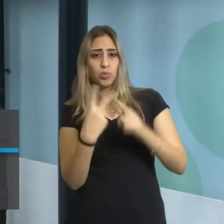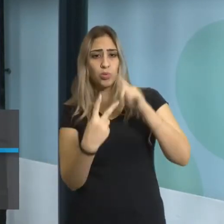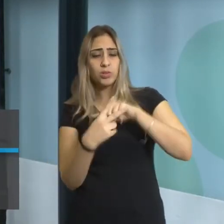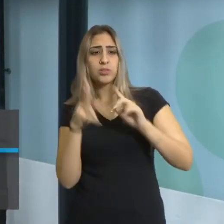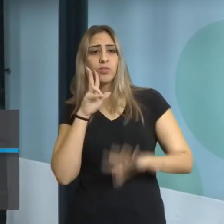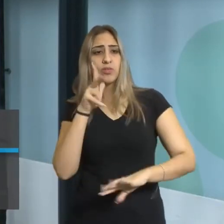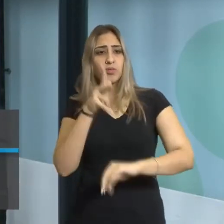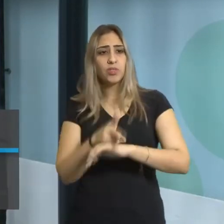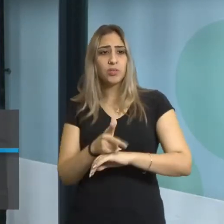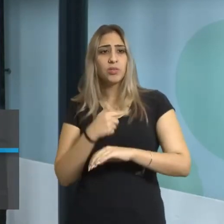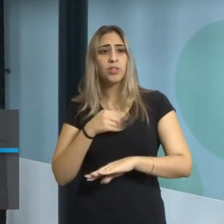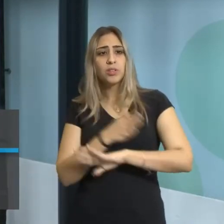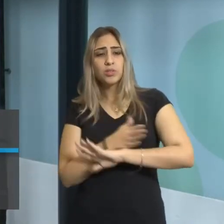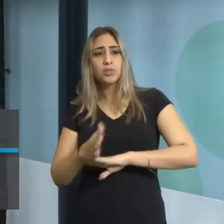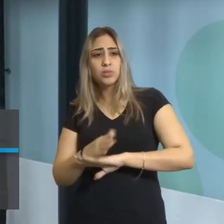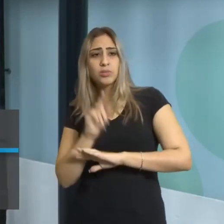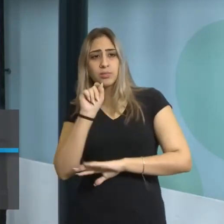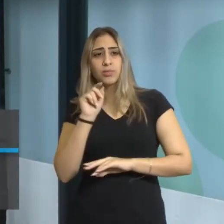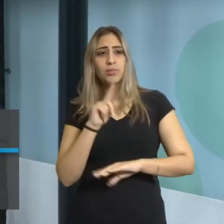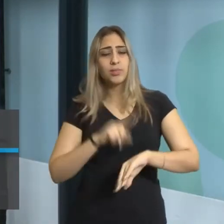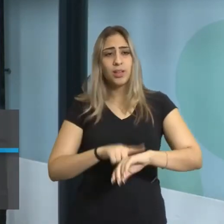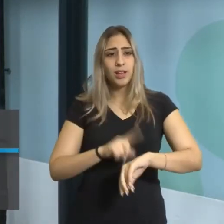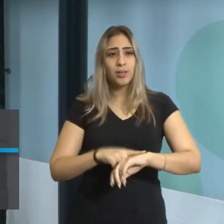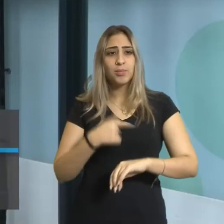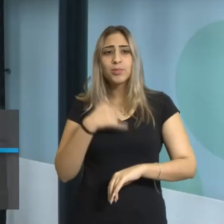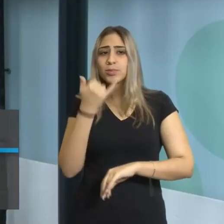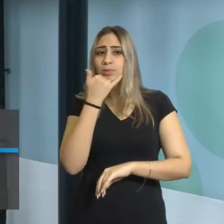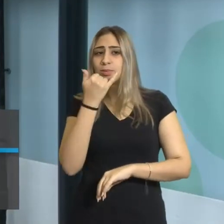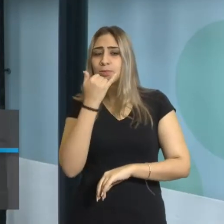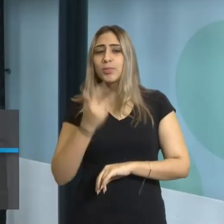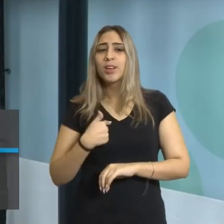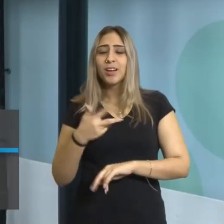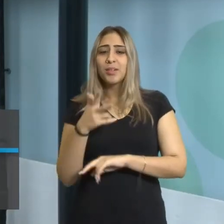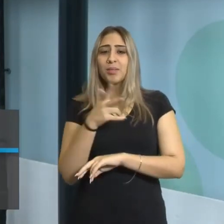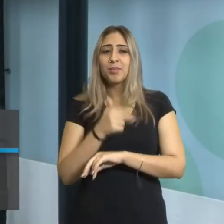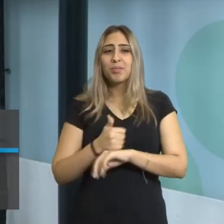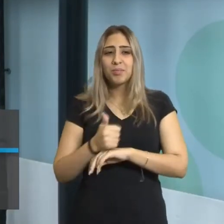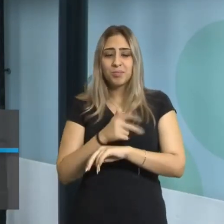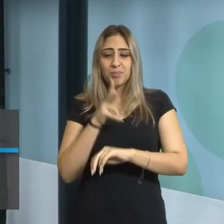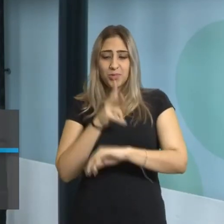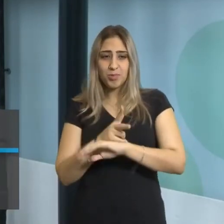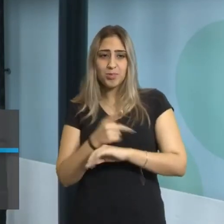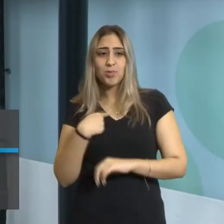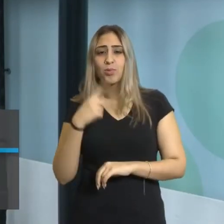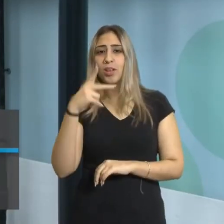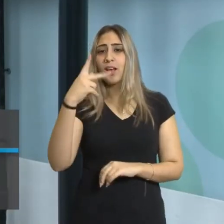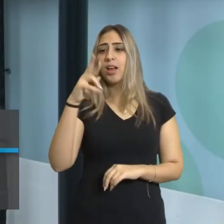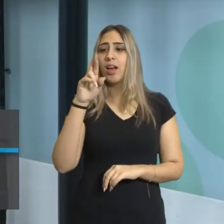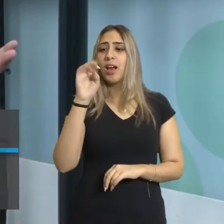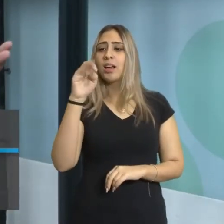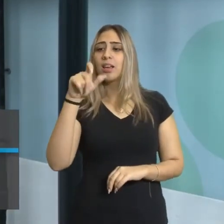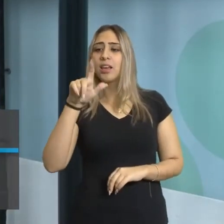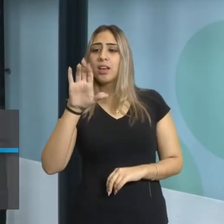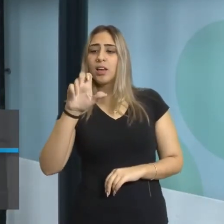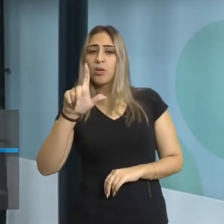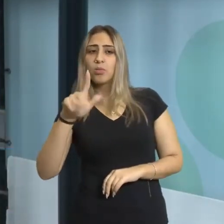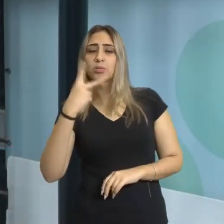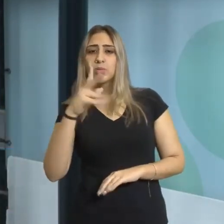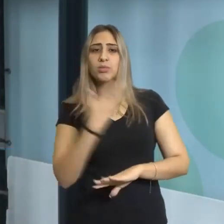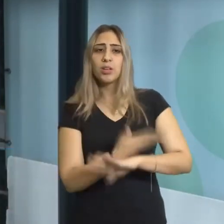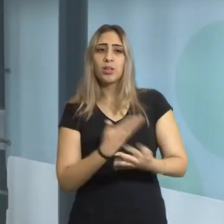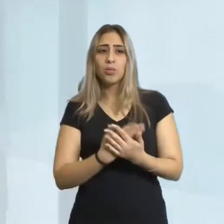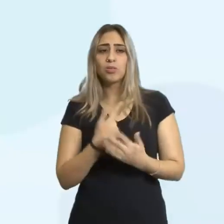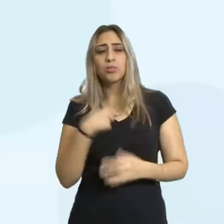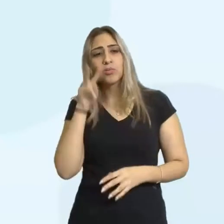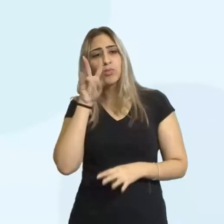dois vídeos a gente vai esperar um pouco tempo desculpa aí produção ele vai trazer dois vezes não da Raquel e um dos seus alunos é para vocês verem